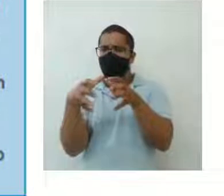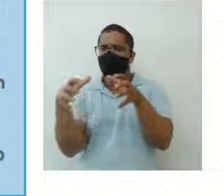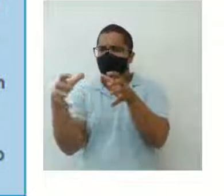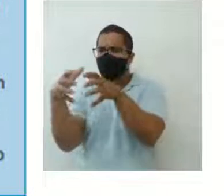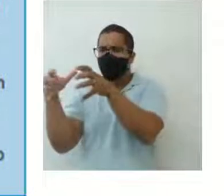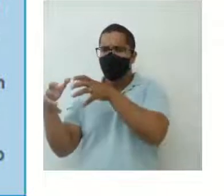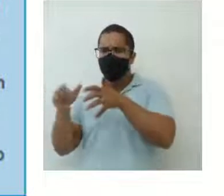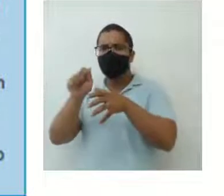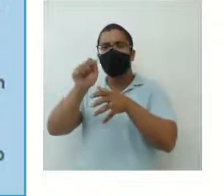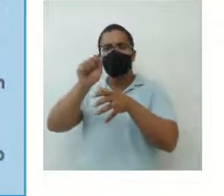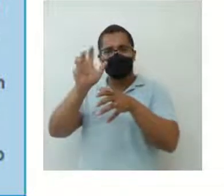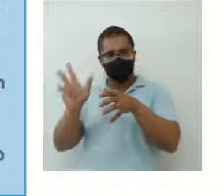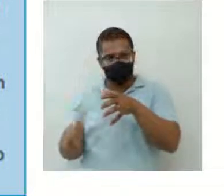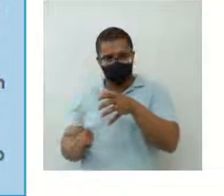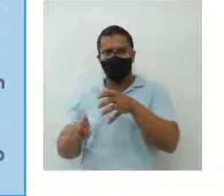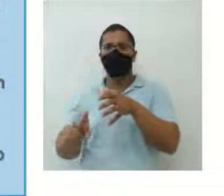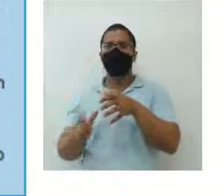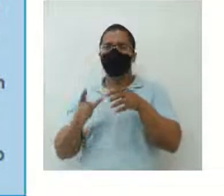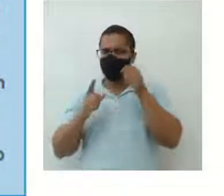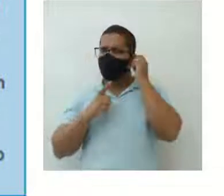e na Alemanha, né?